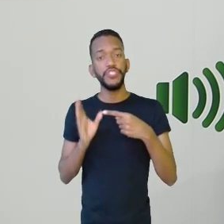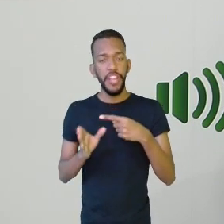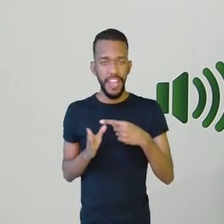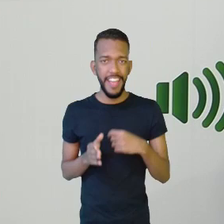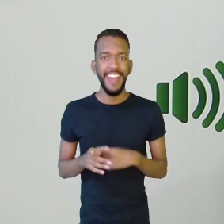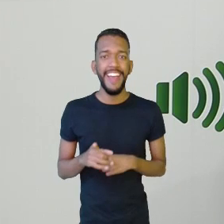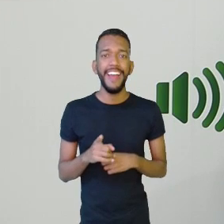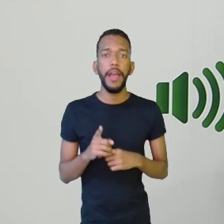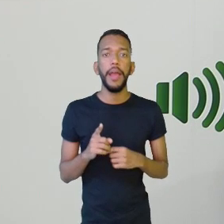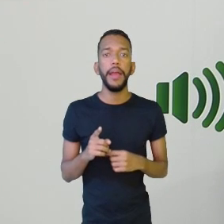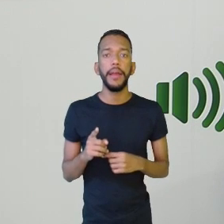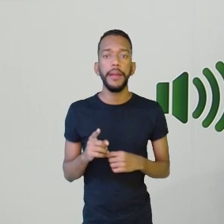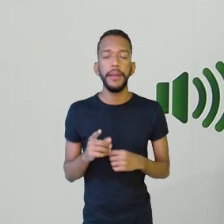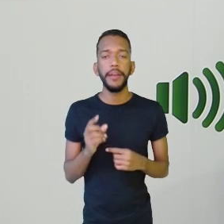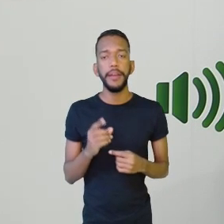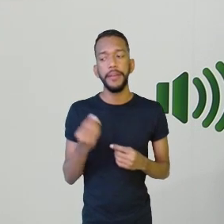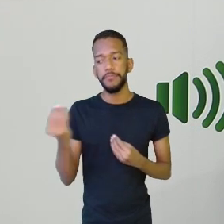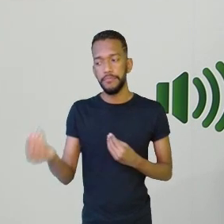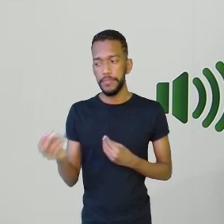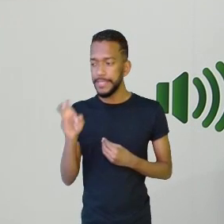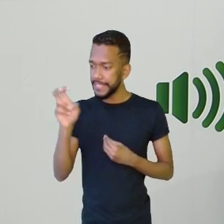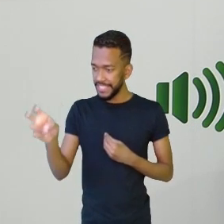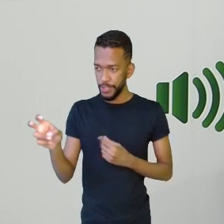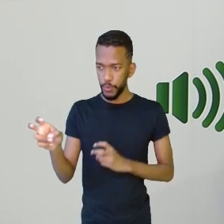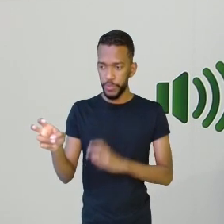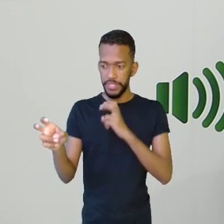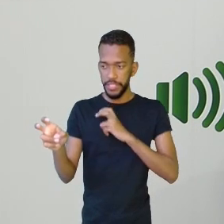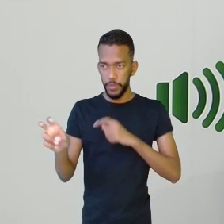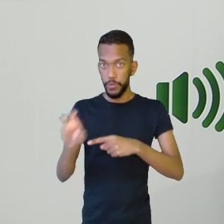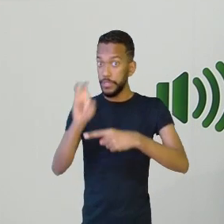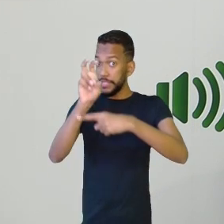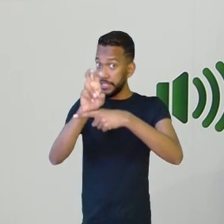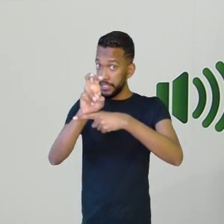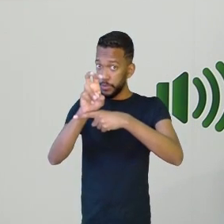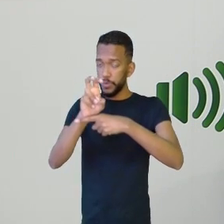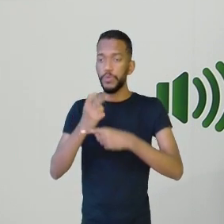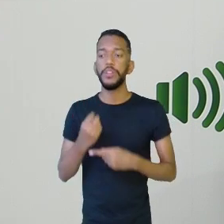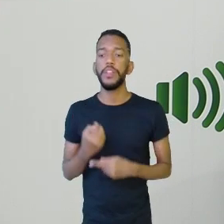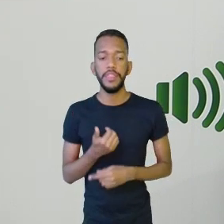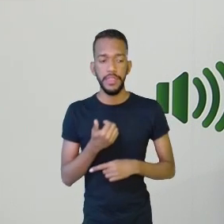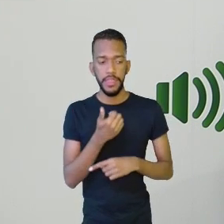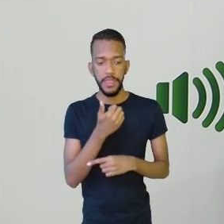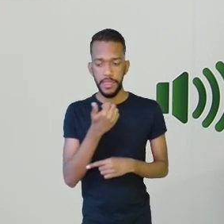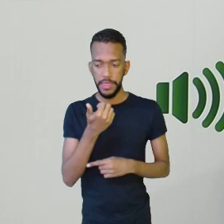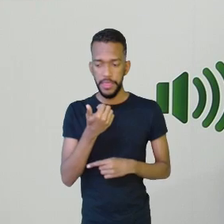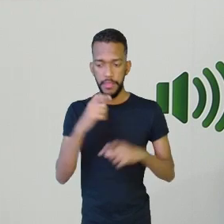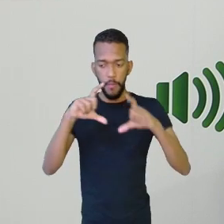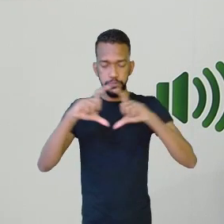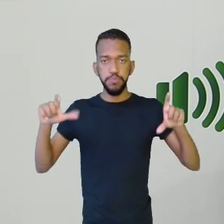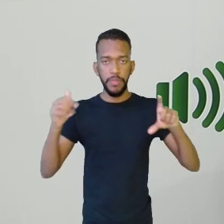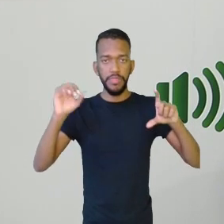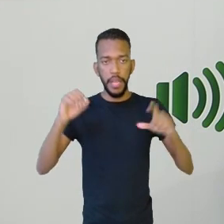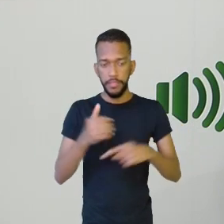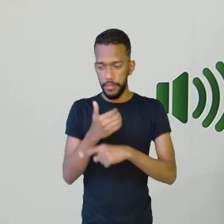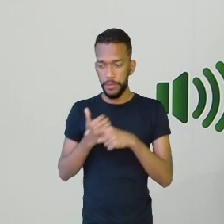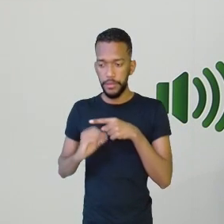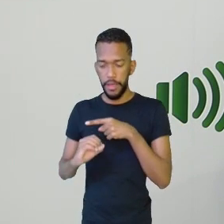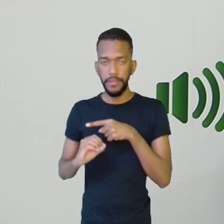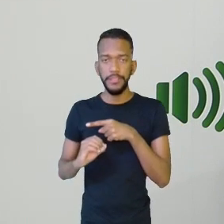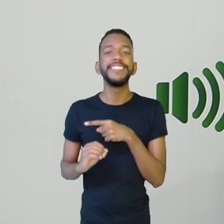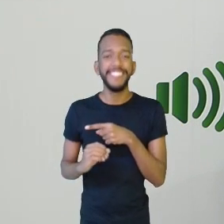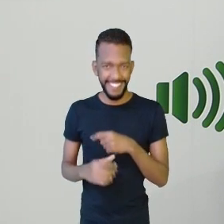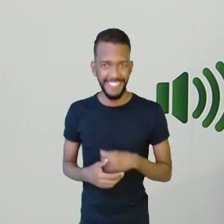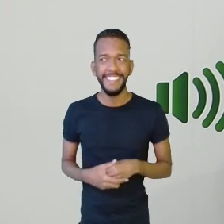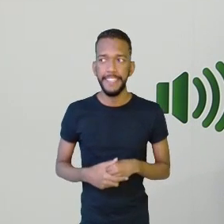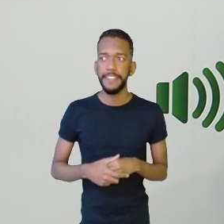quanto Gustavo, receberam 5 décimos. E 5 décimos não é a metade? Pronto, uma